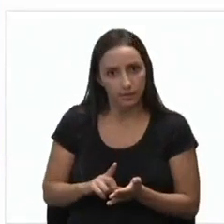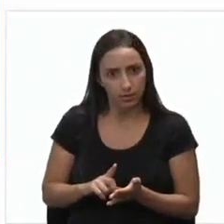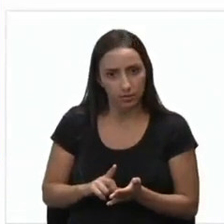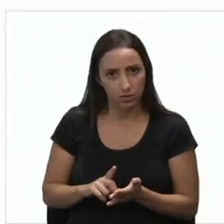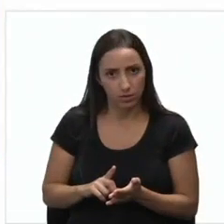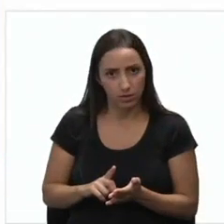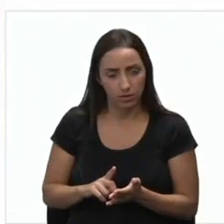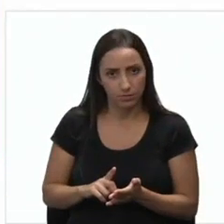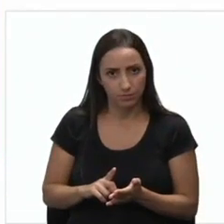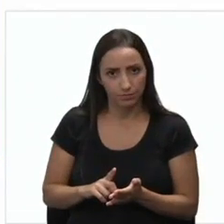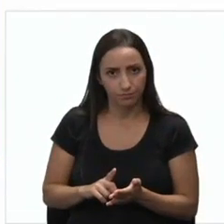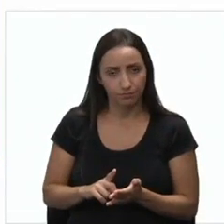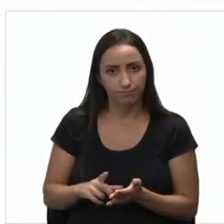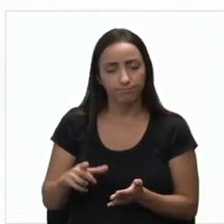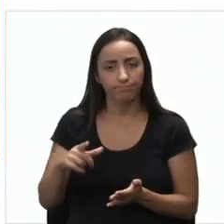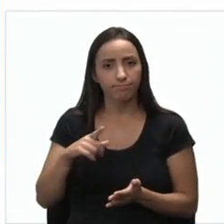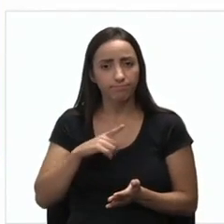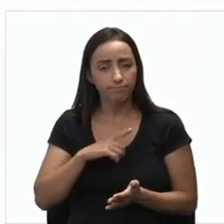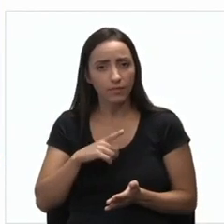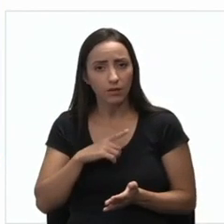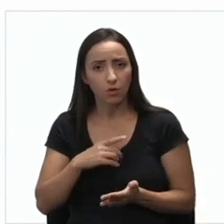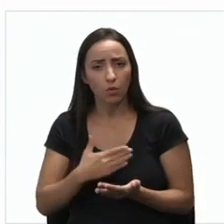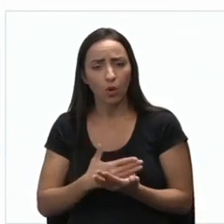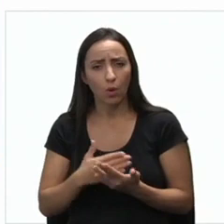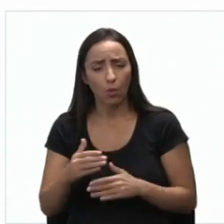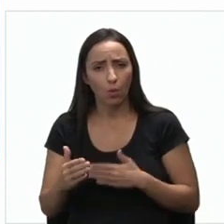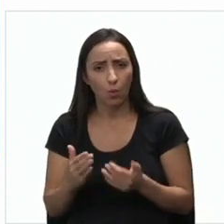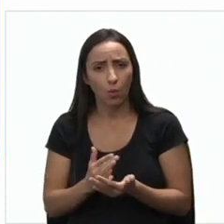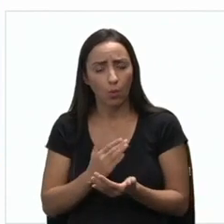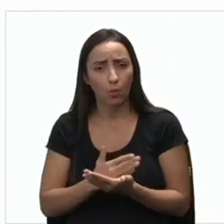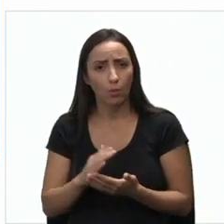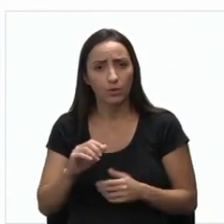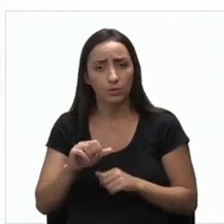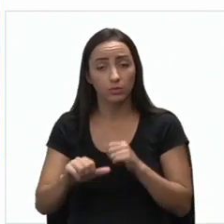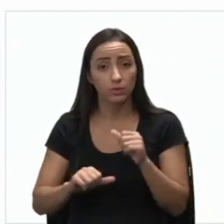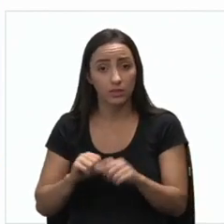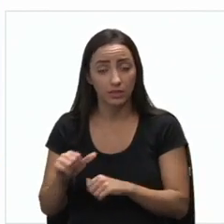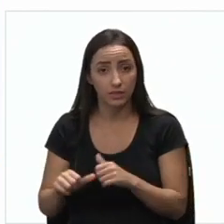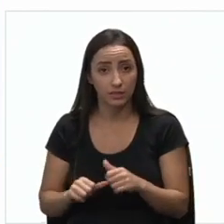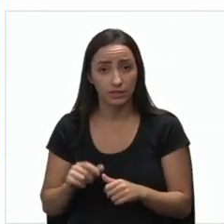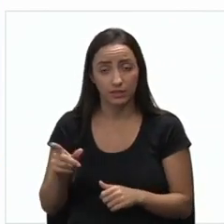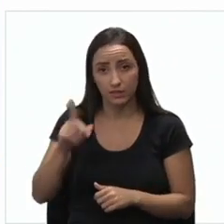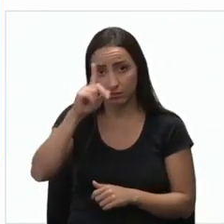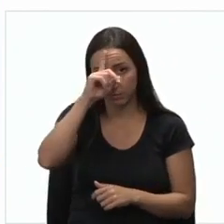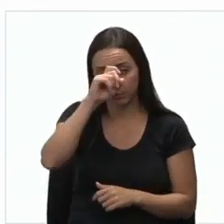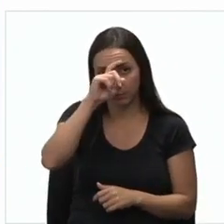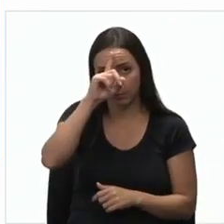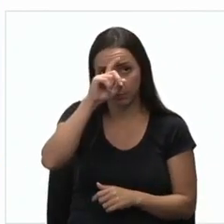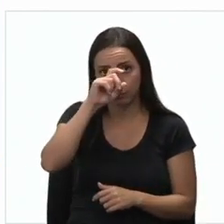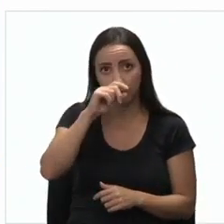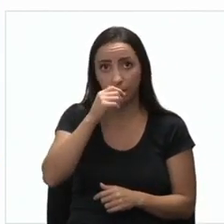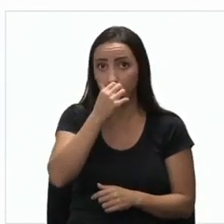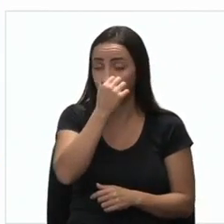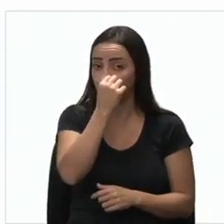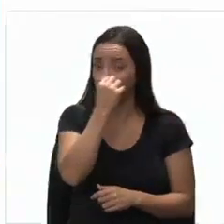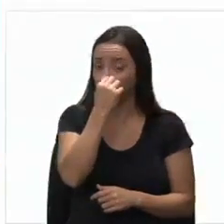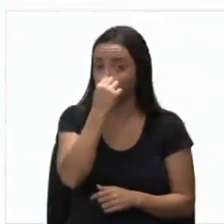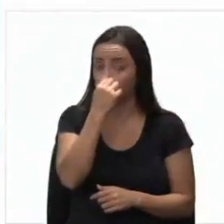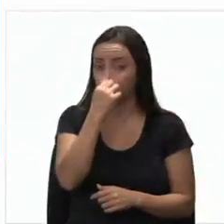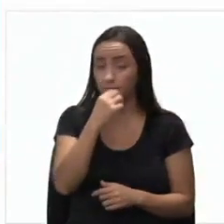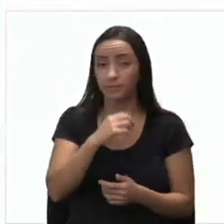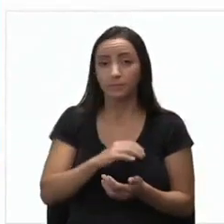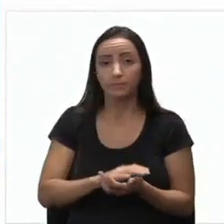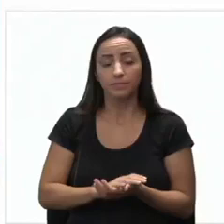nessa cozinha, por exemplo, com fogão industrial moderno e sensível ao toque, panelas com sistema de pressão